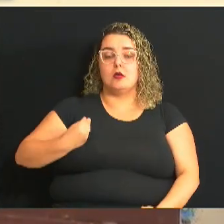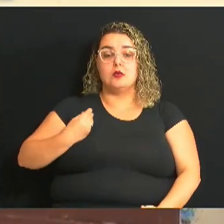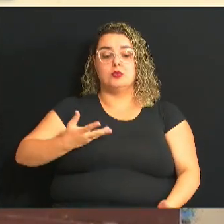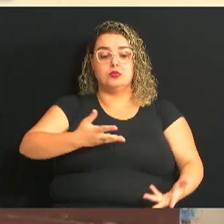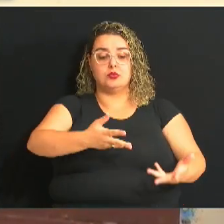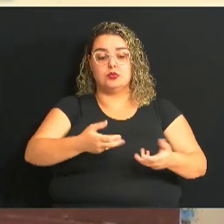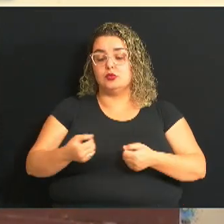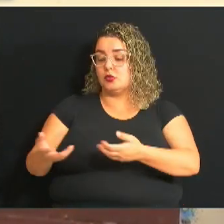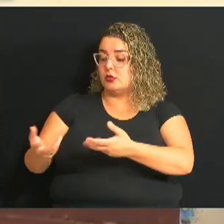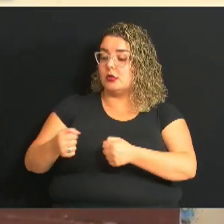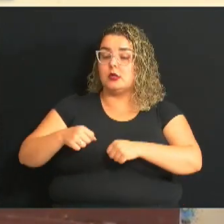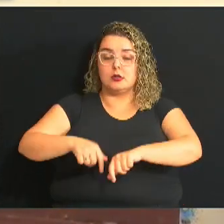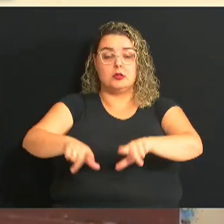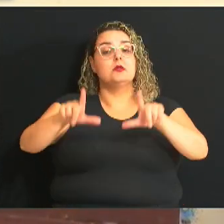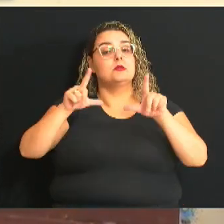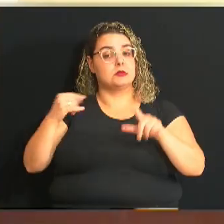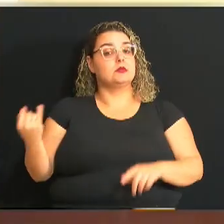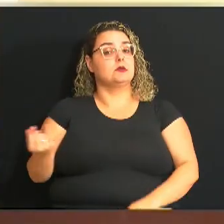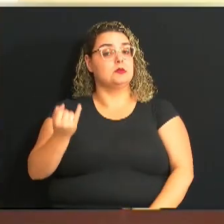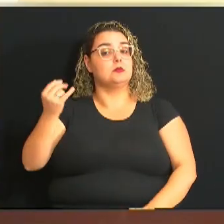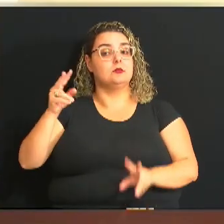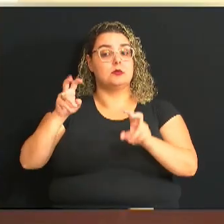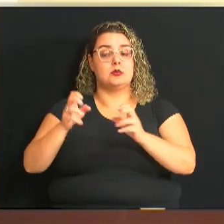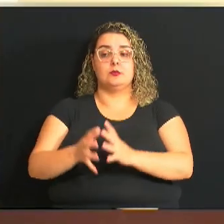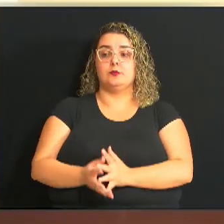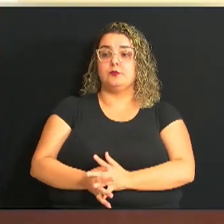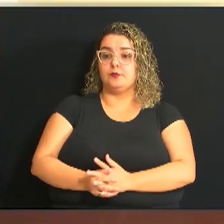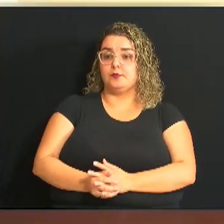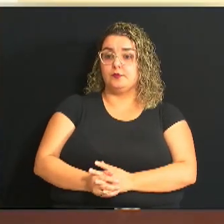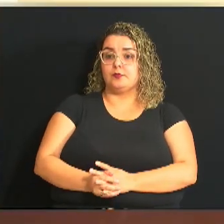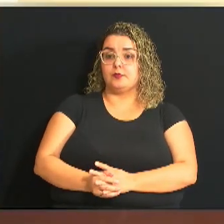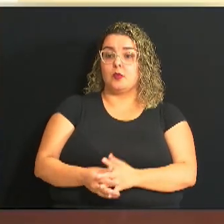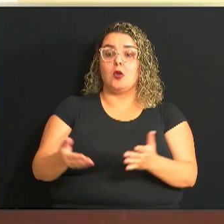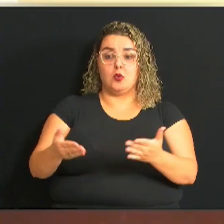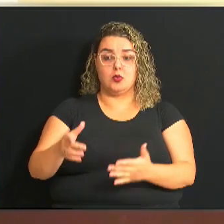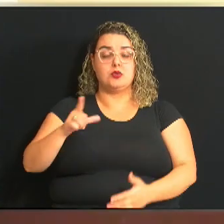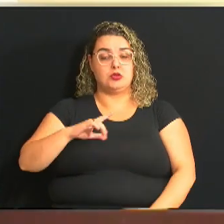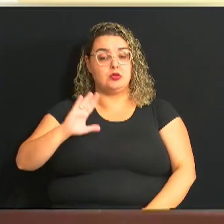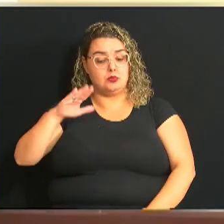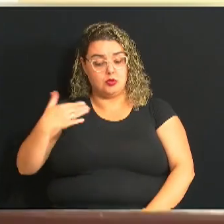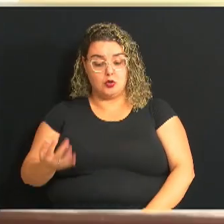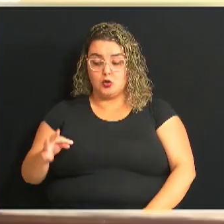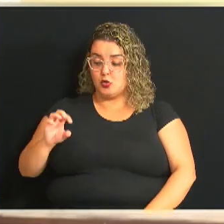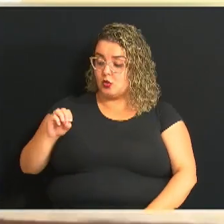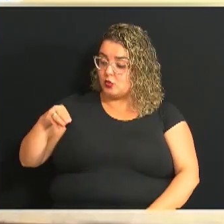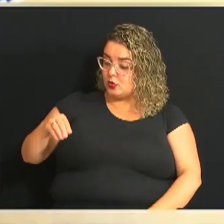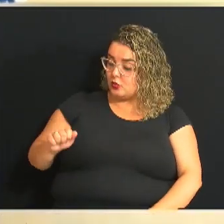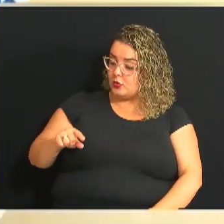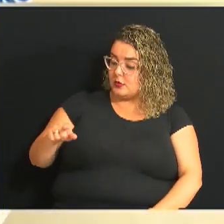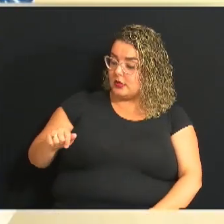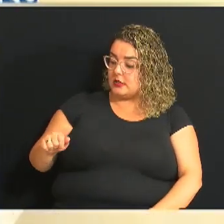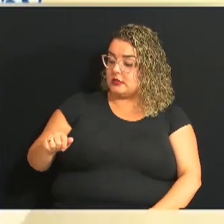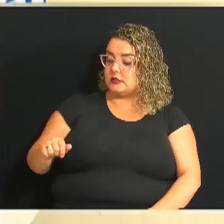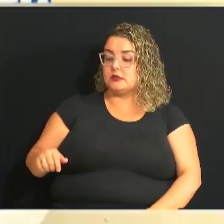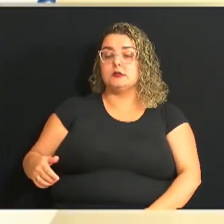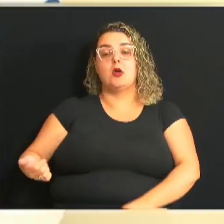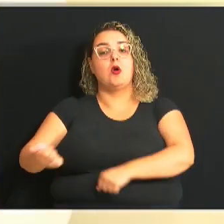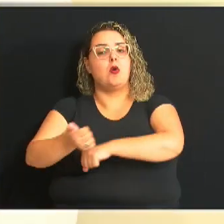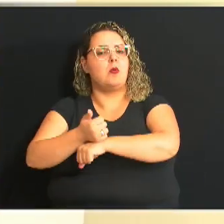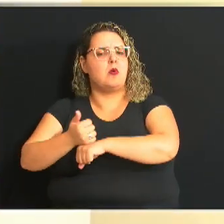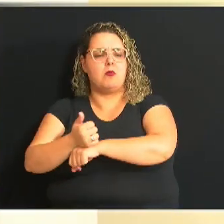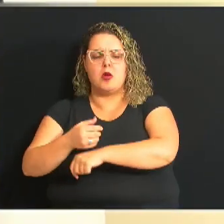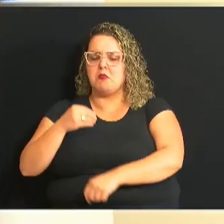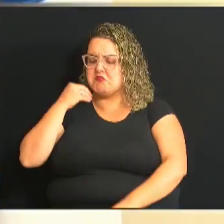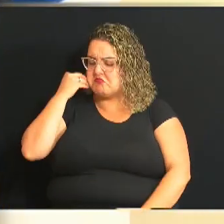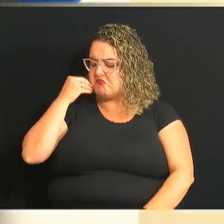e destacou a importância do assunto. Hoje a gente teve a honra de receber aqui o Tomás da Urban System, um profissional super experiente